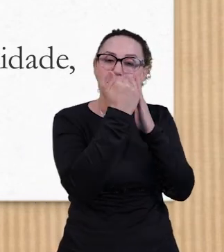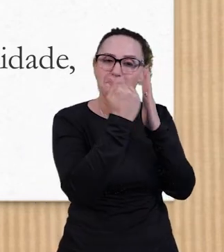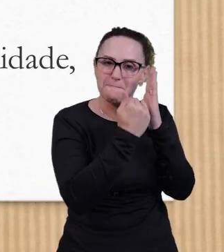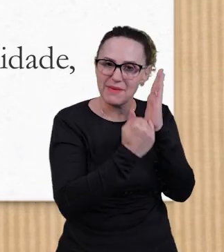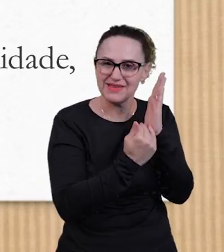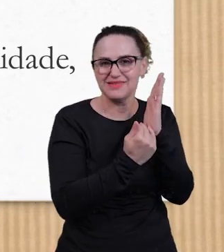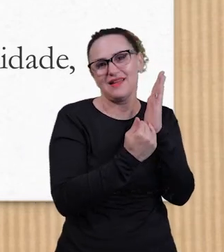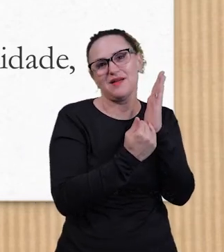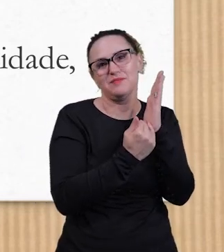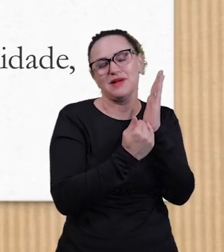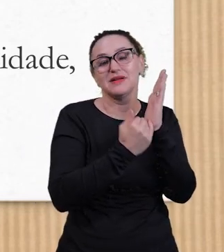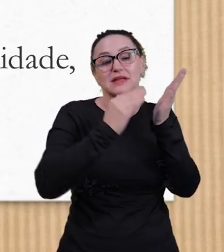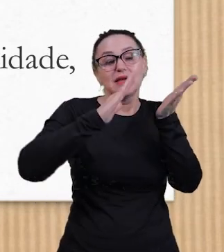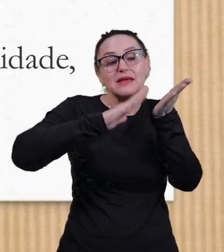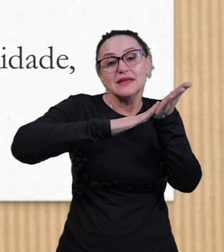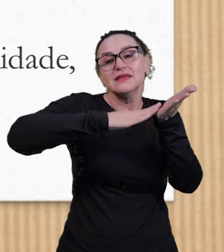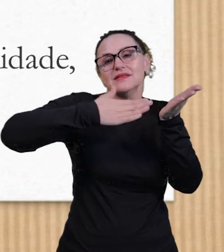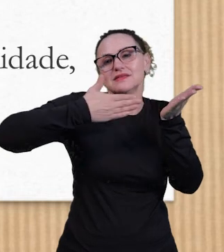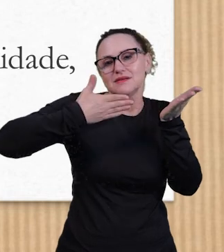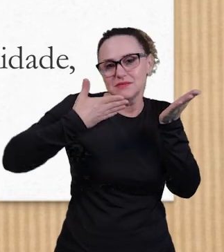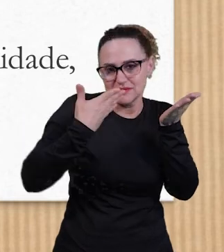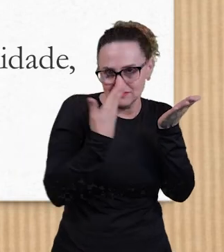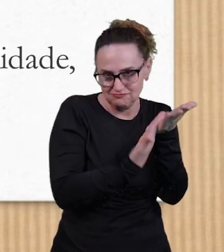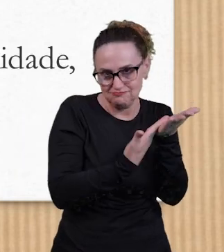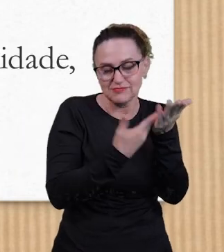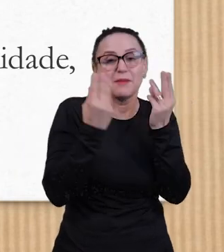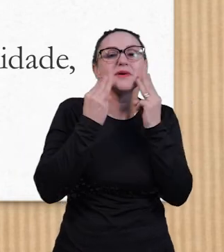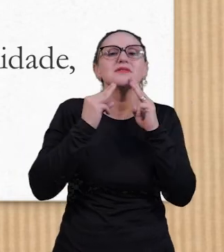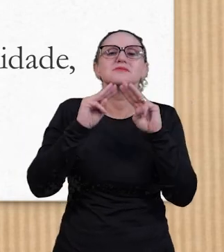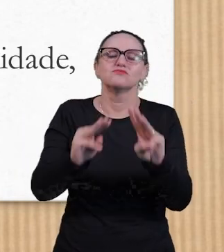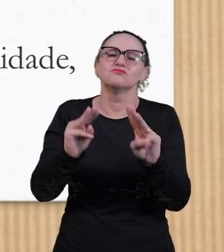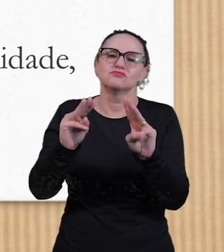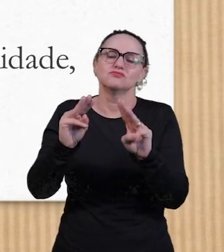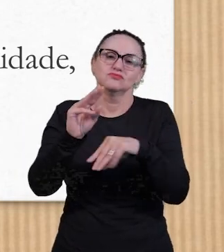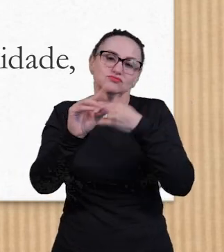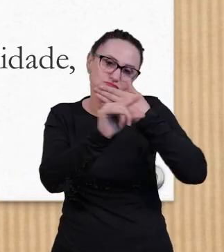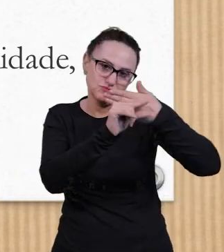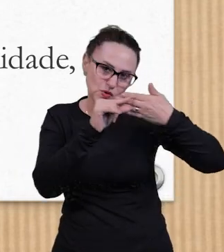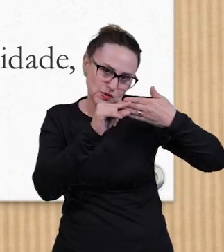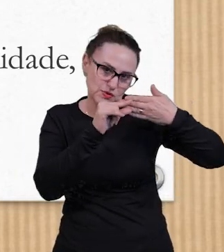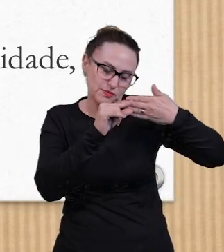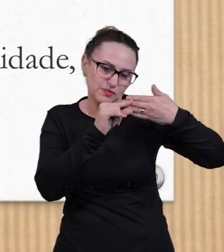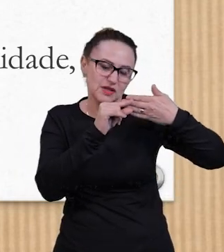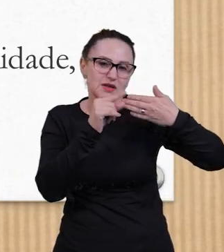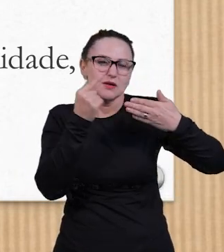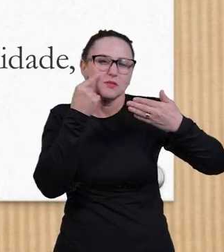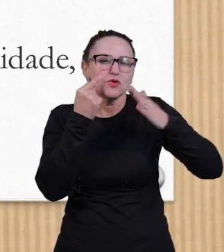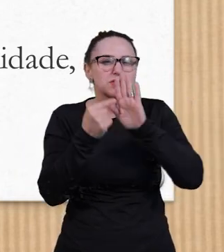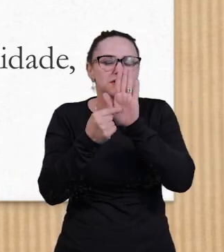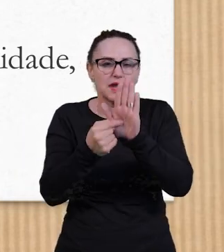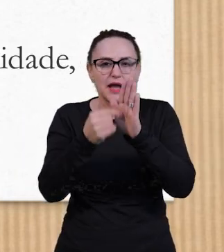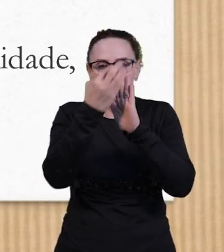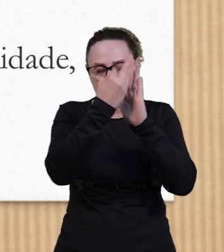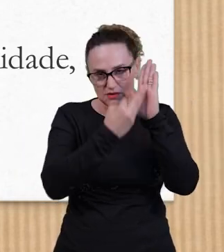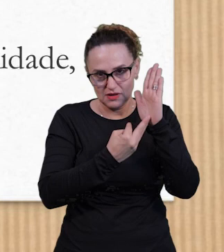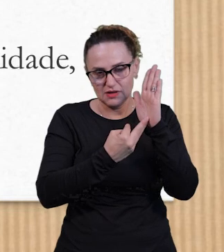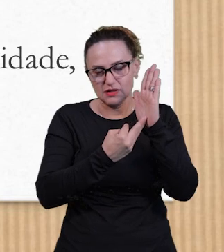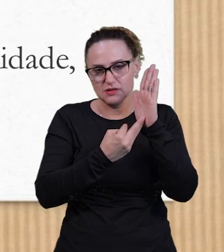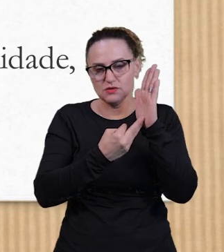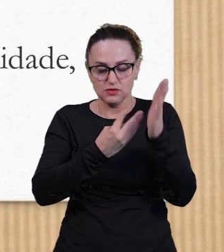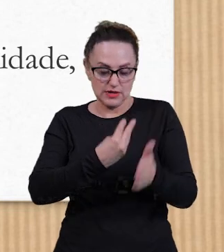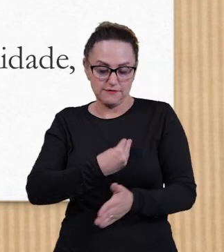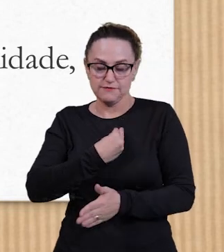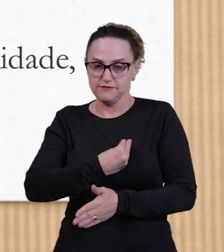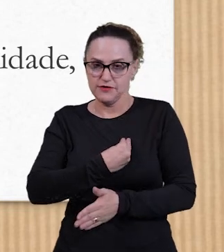nome diz, de interpretação da mensagem do autor. Situar o texto também no contexto de vida e obra do